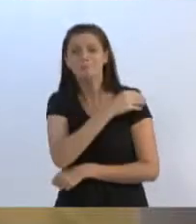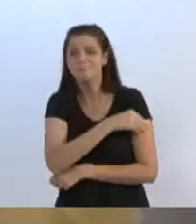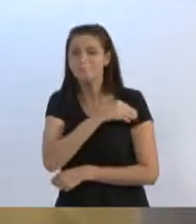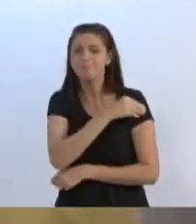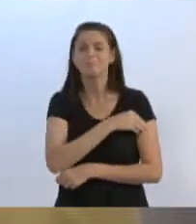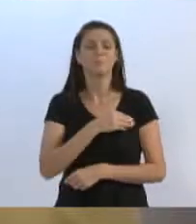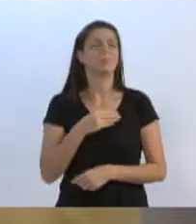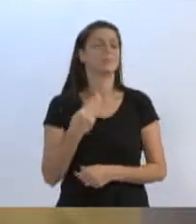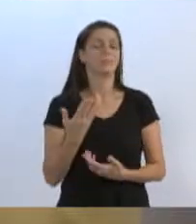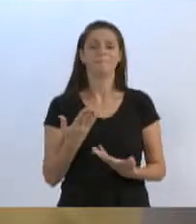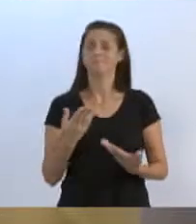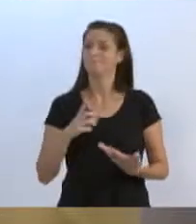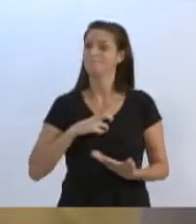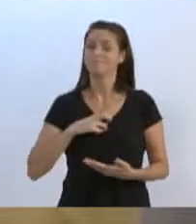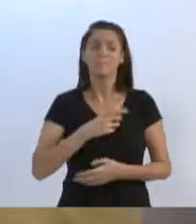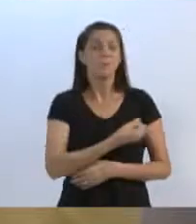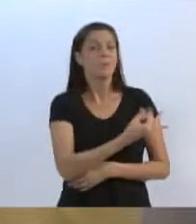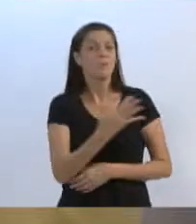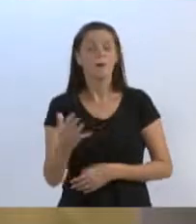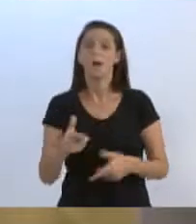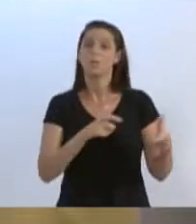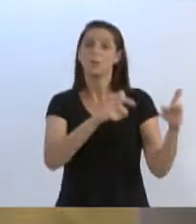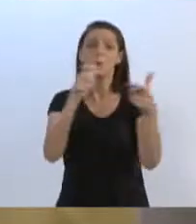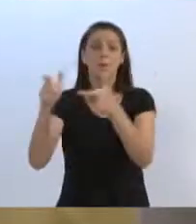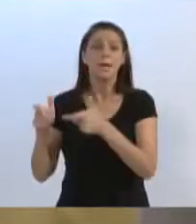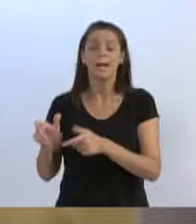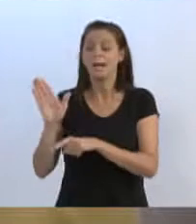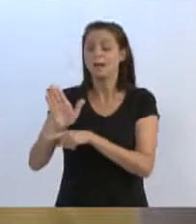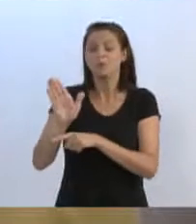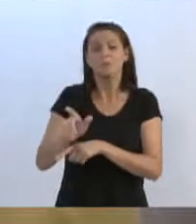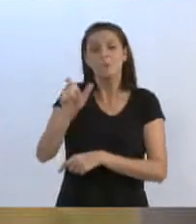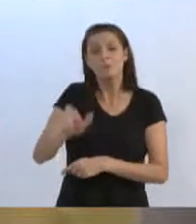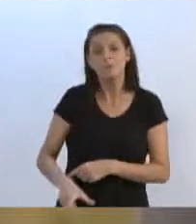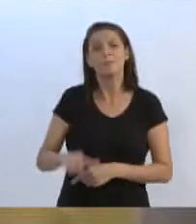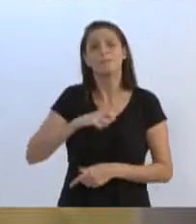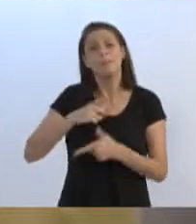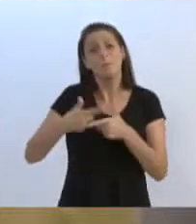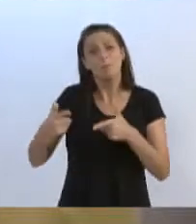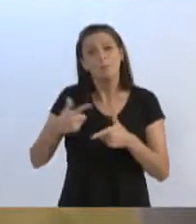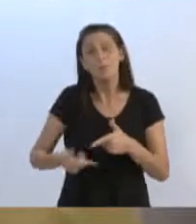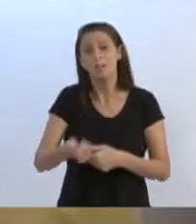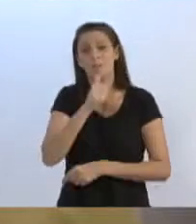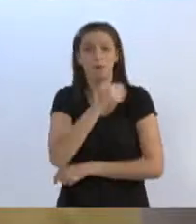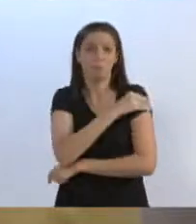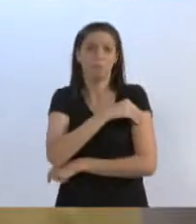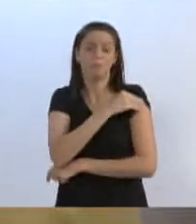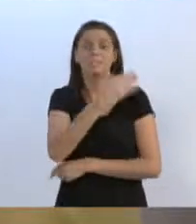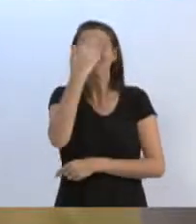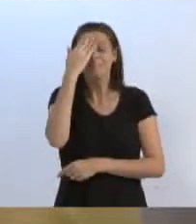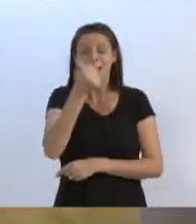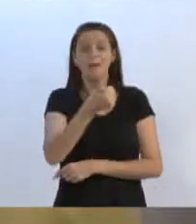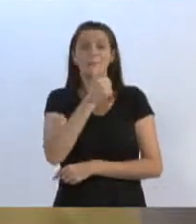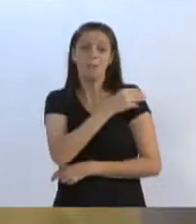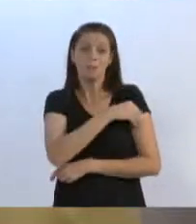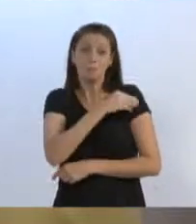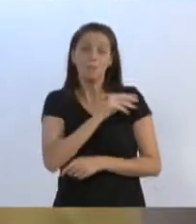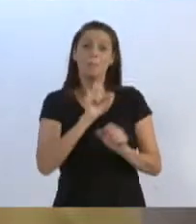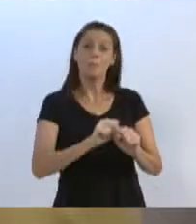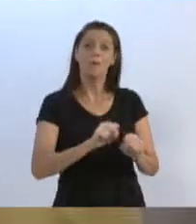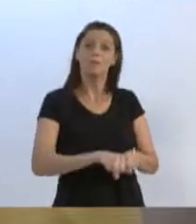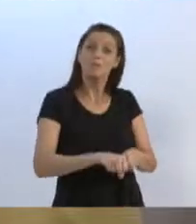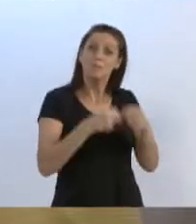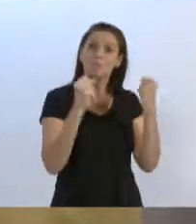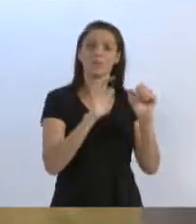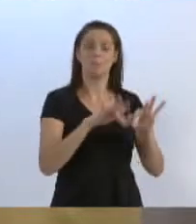alcoólica nós temos muitas clínicas de recuperação a gente sabe o estrago que a bebida alcoólica causa em uma família o